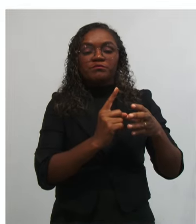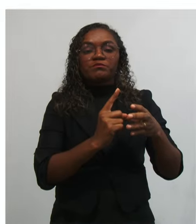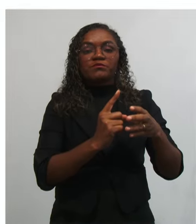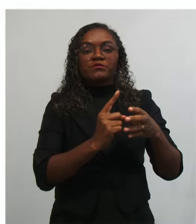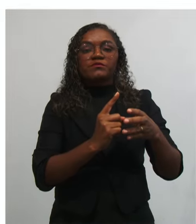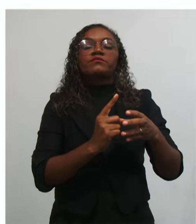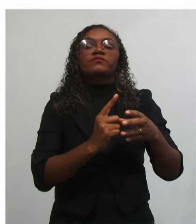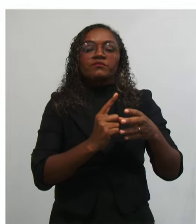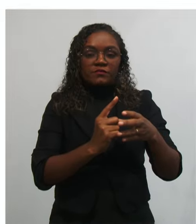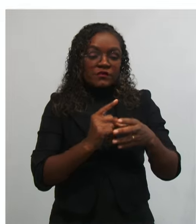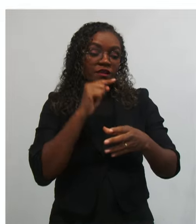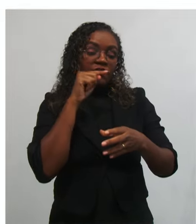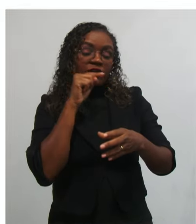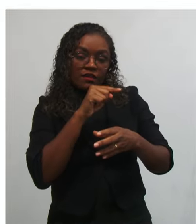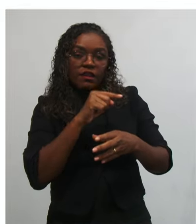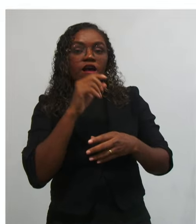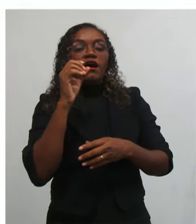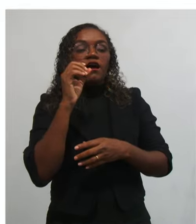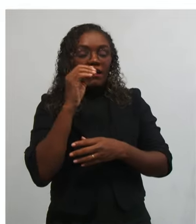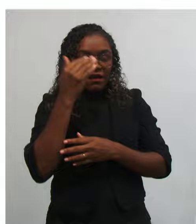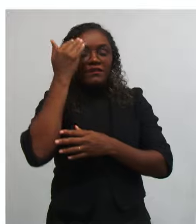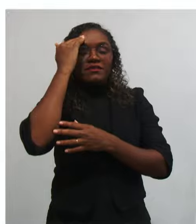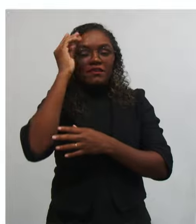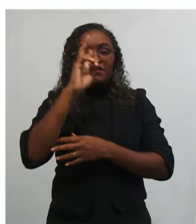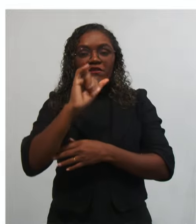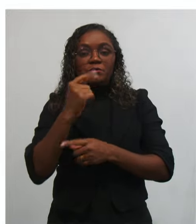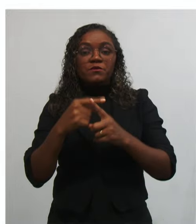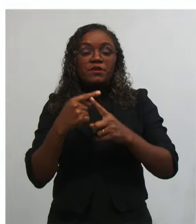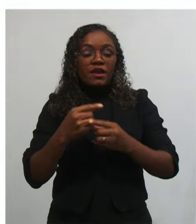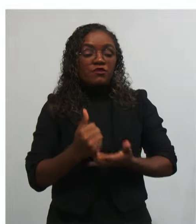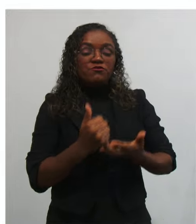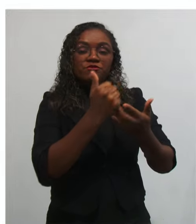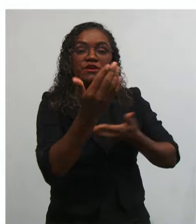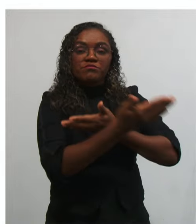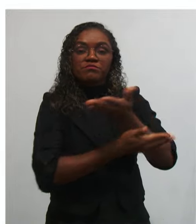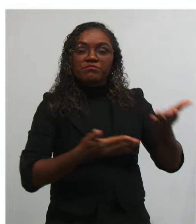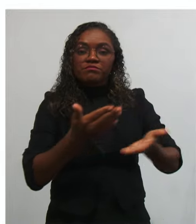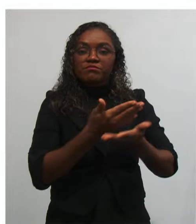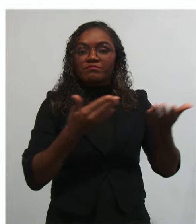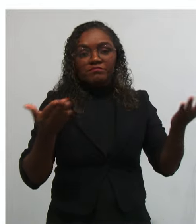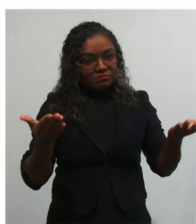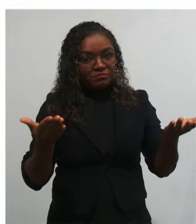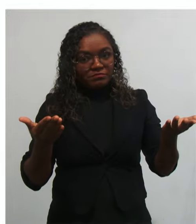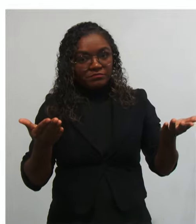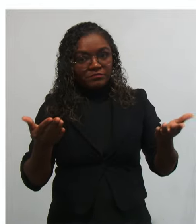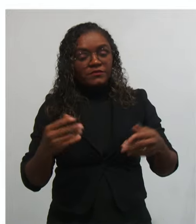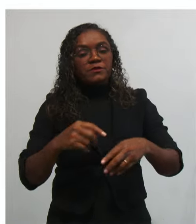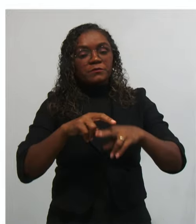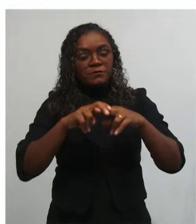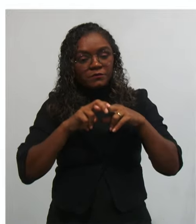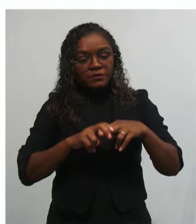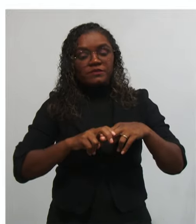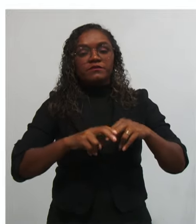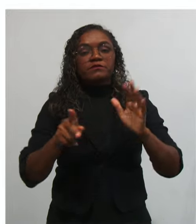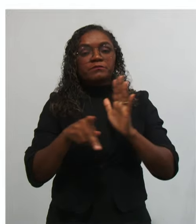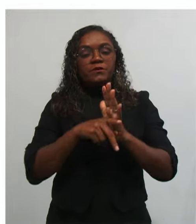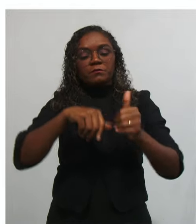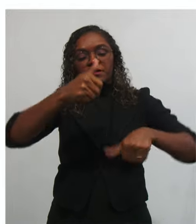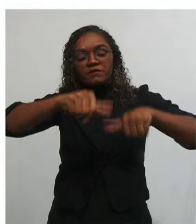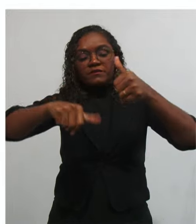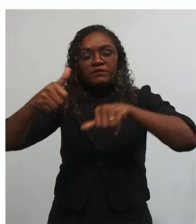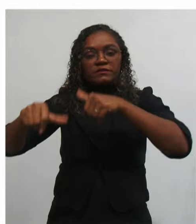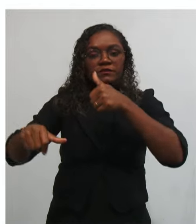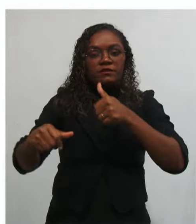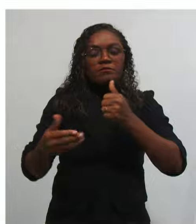grupos que possam ajudá-lo nas suas necessidades Então essas avaliações precisam Ter como base